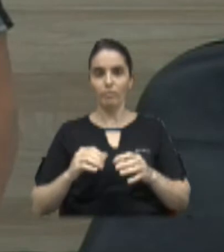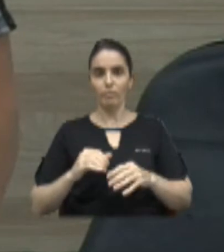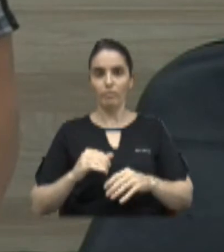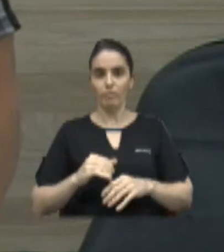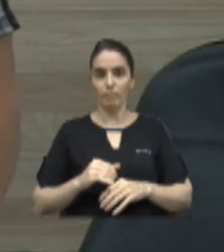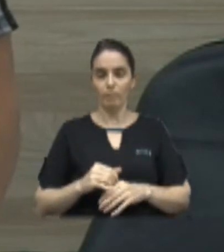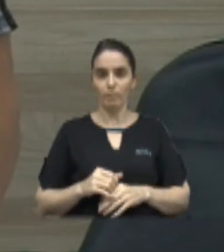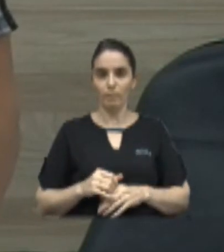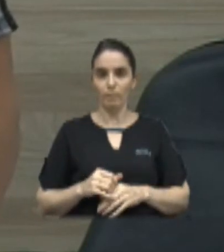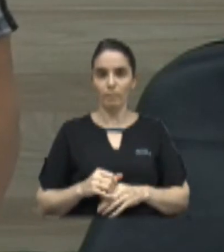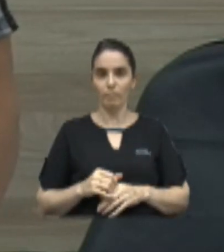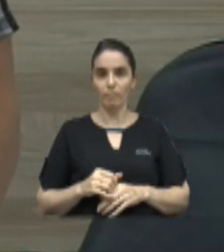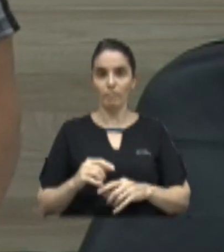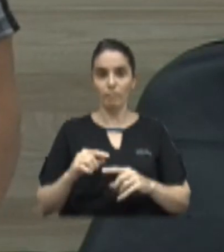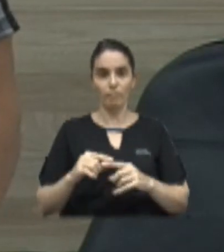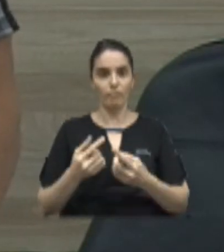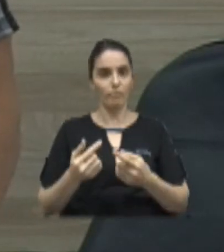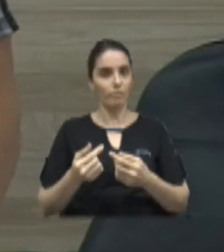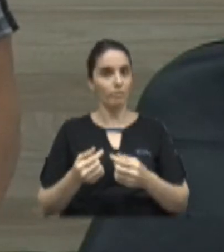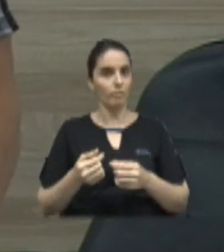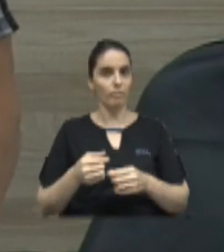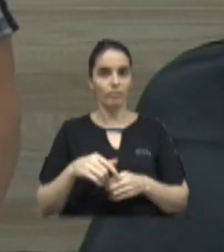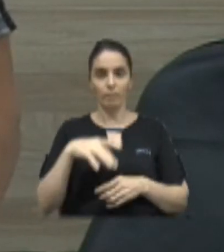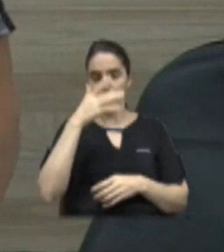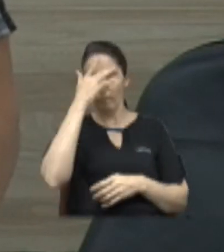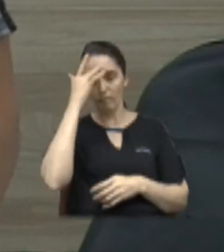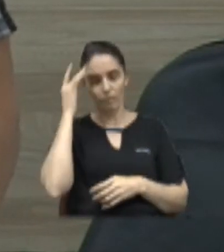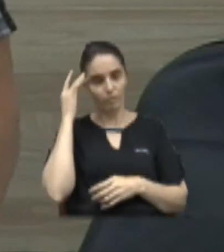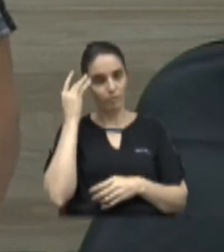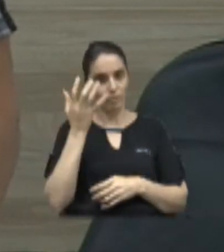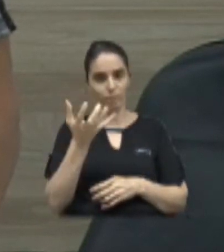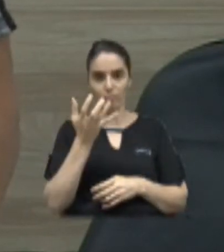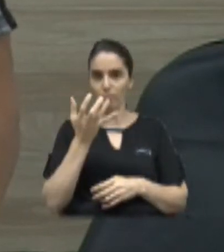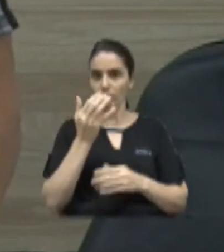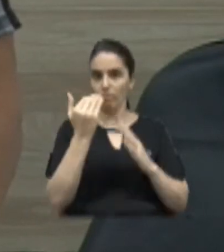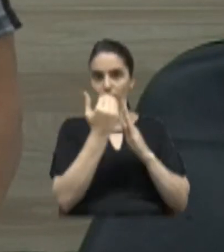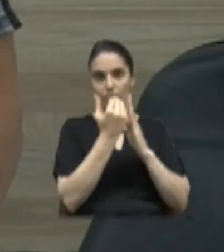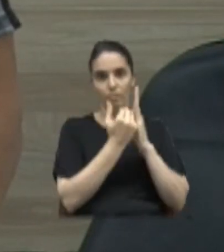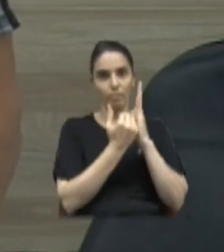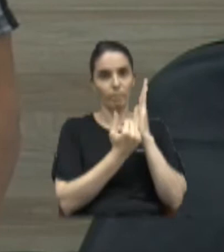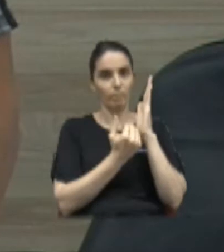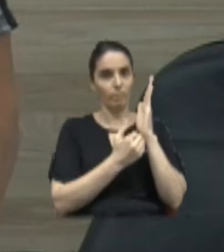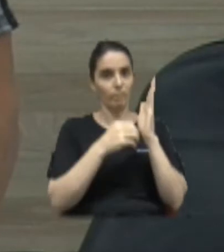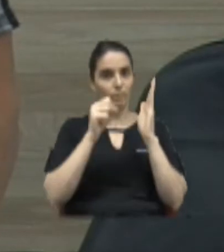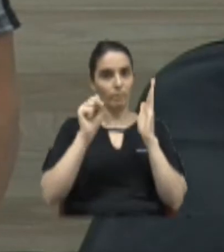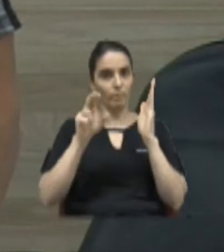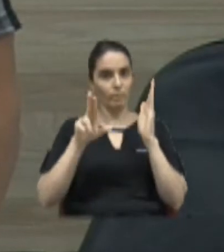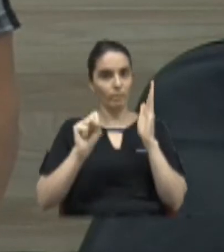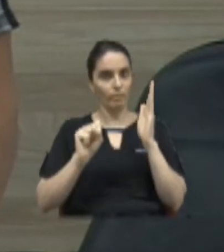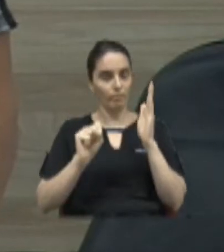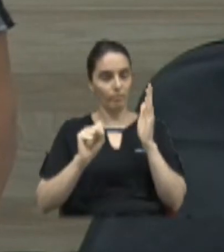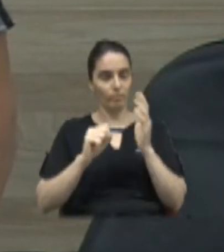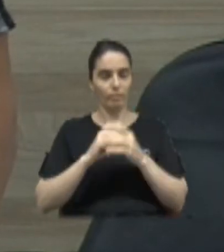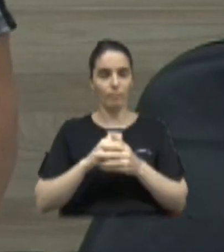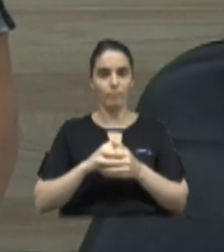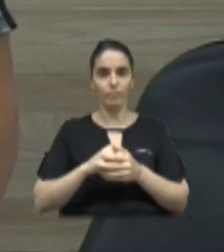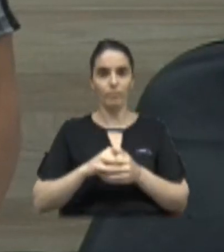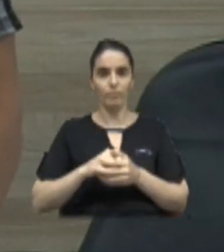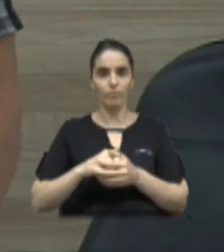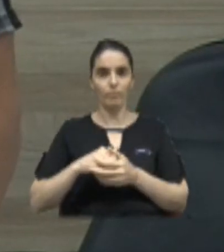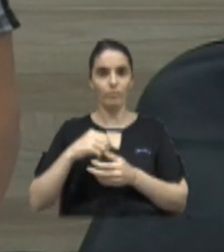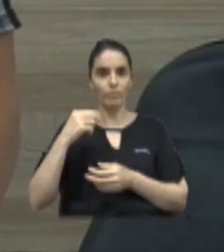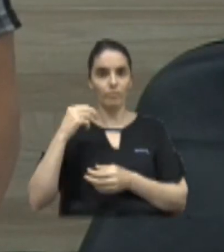interessados nos valores propostos pela tabela SUS. Um mecanismo que o vereador Miguel